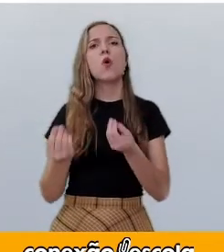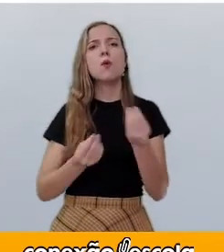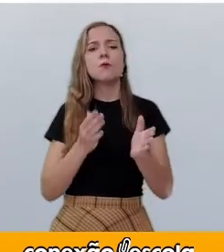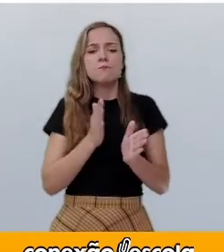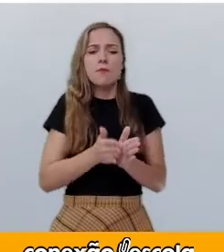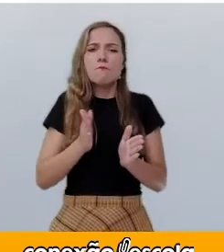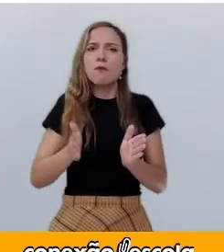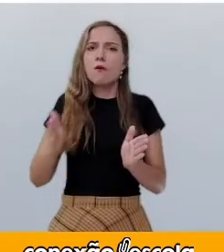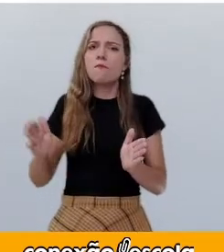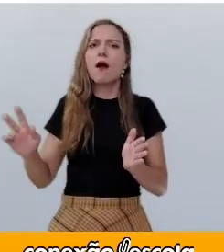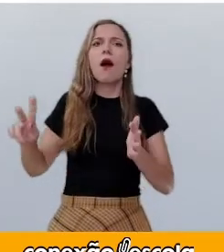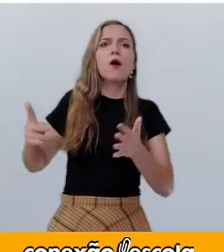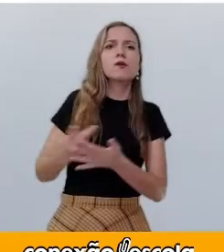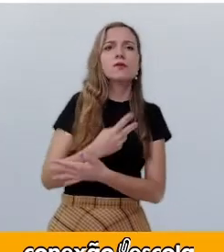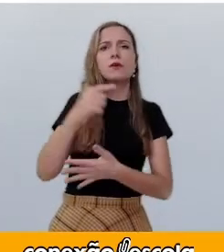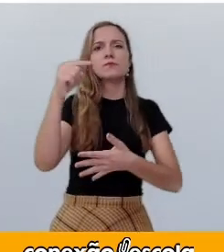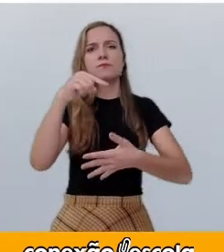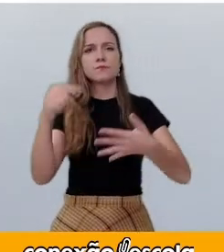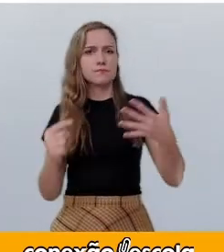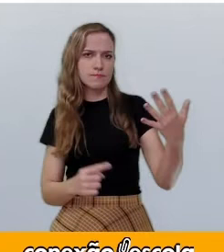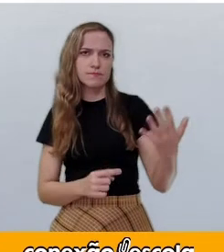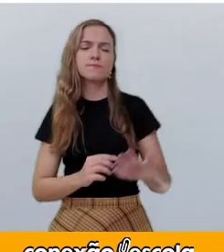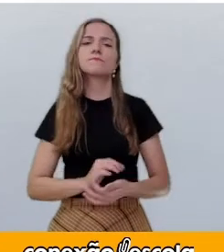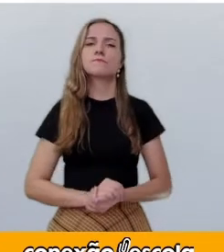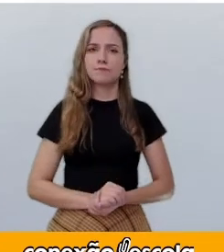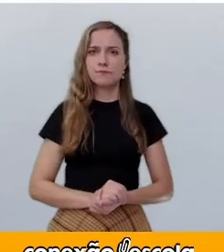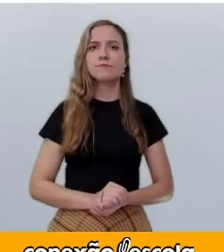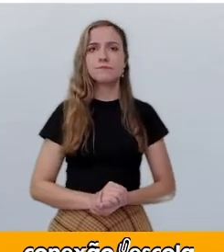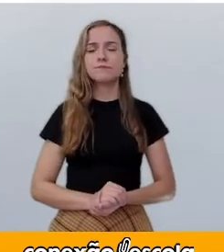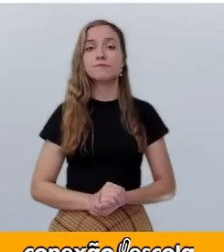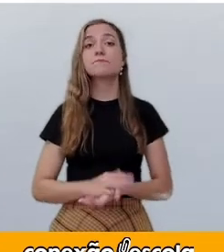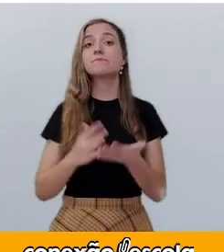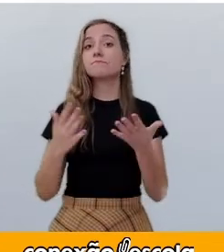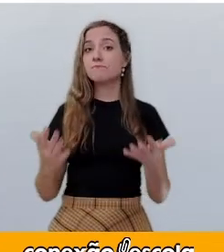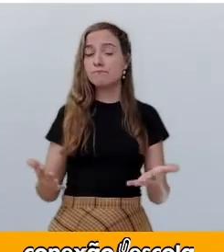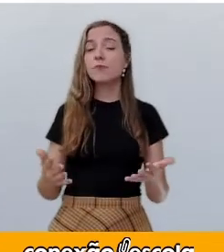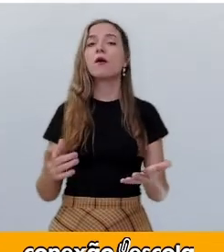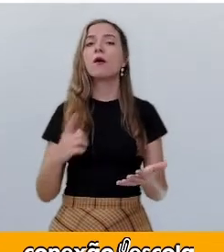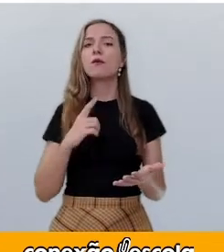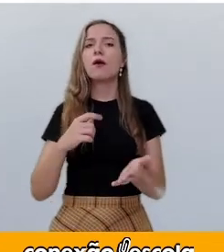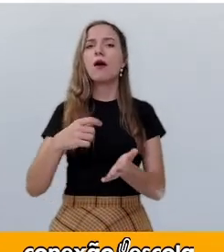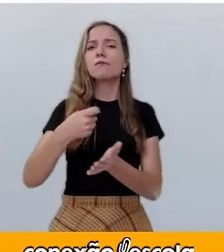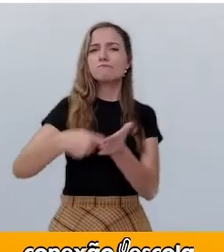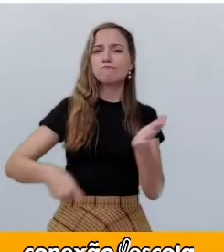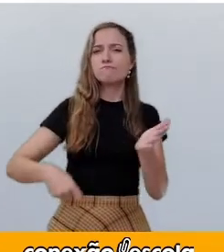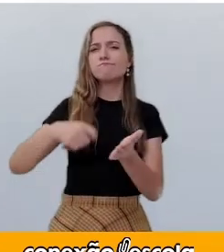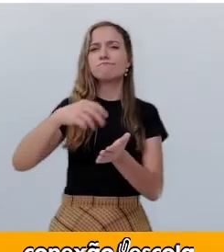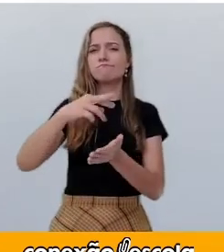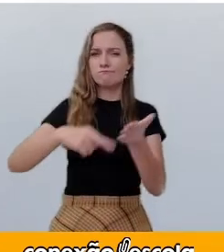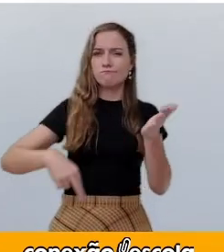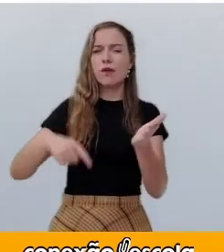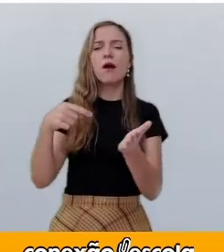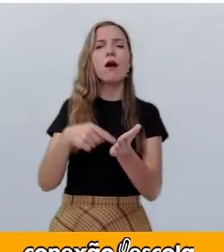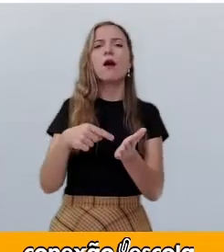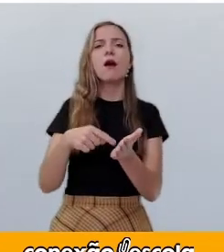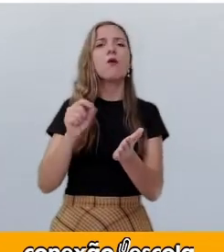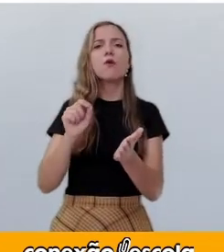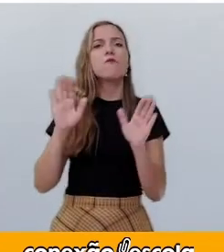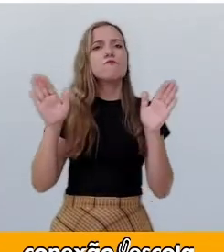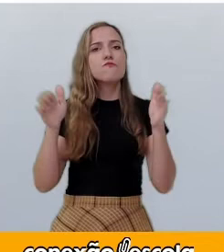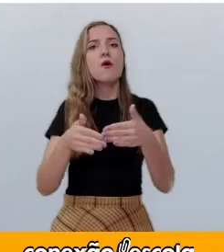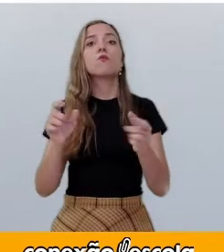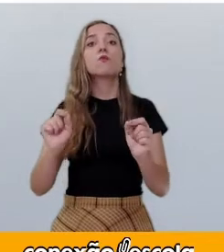de acontecimentos sendo assim Os relatos têm como foco as